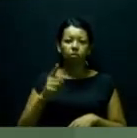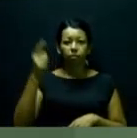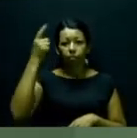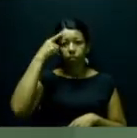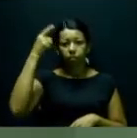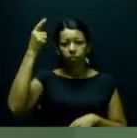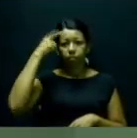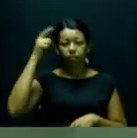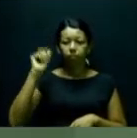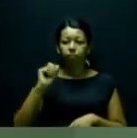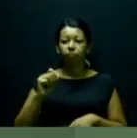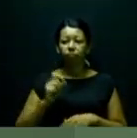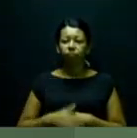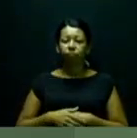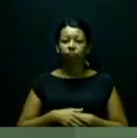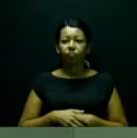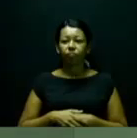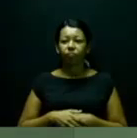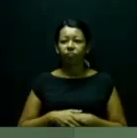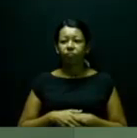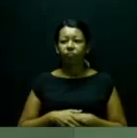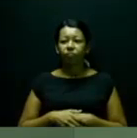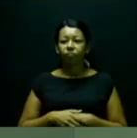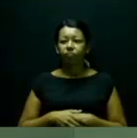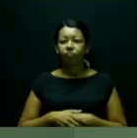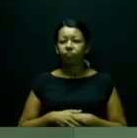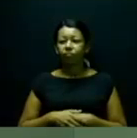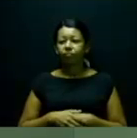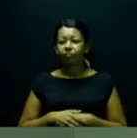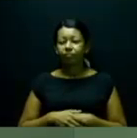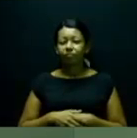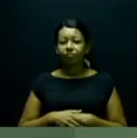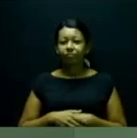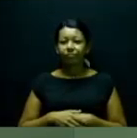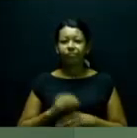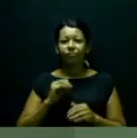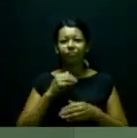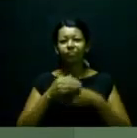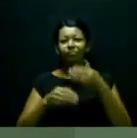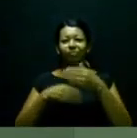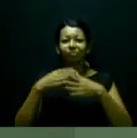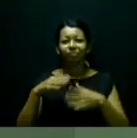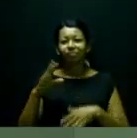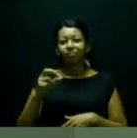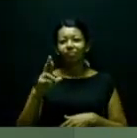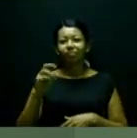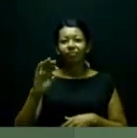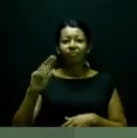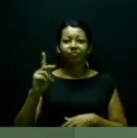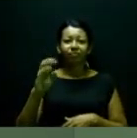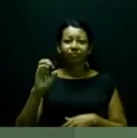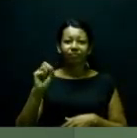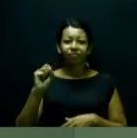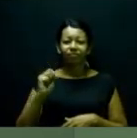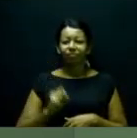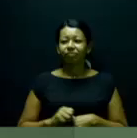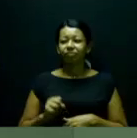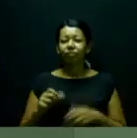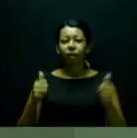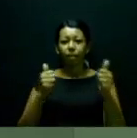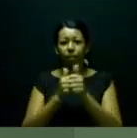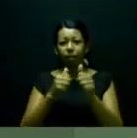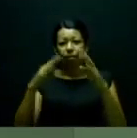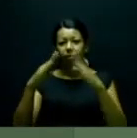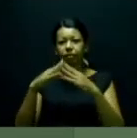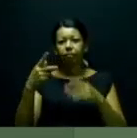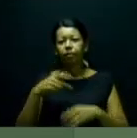em um projeto de forma alguma de dizer, olha, vamos construir creche e melhorar as escolas perto de casa para que os